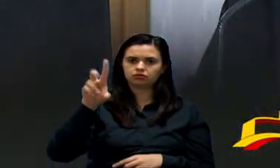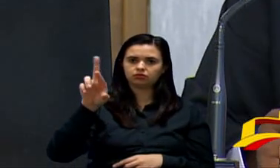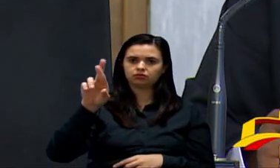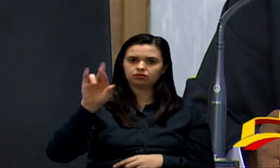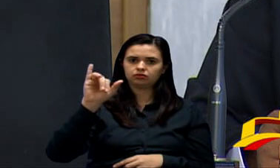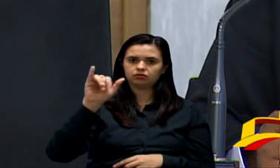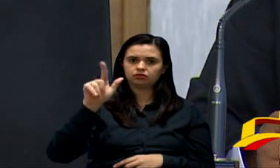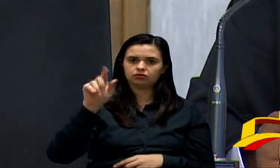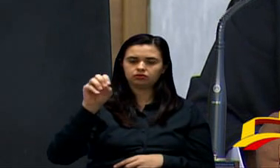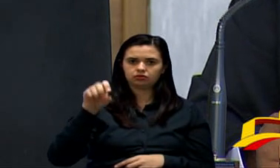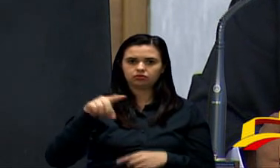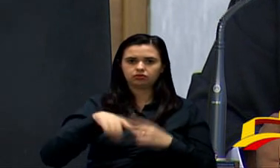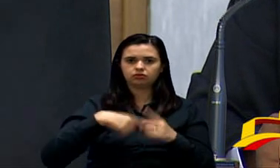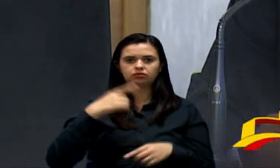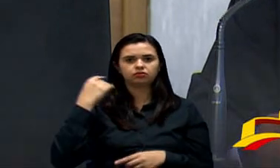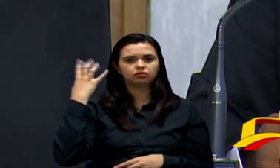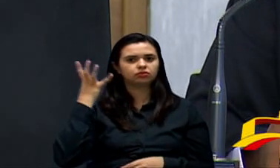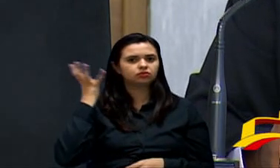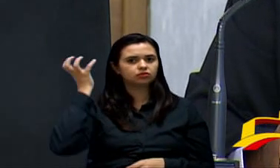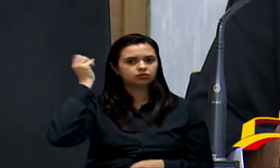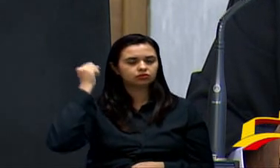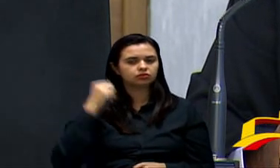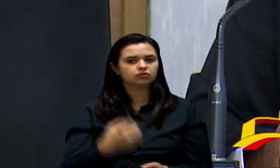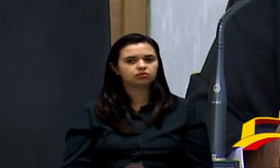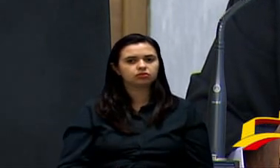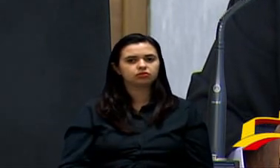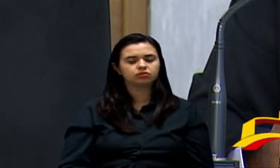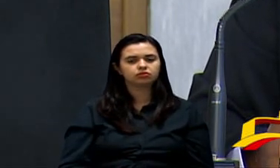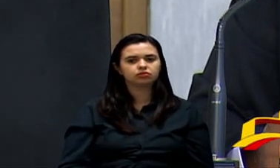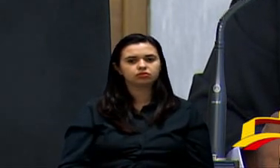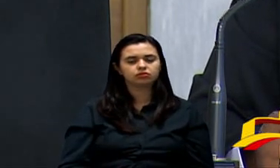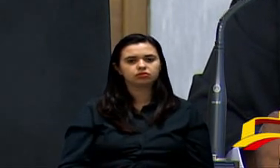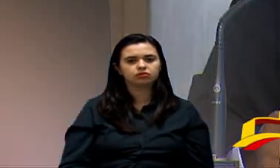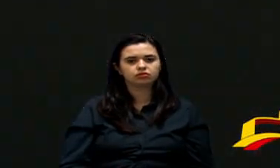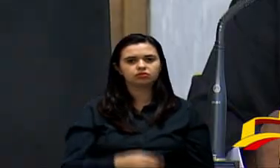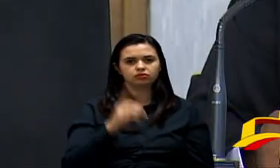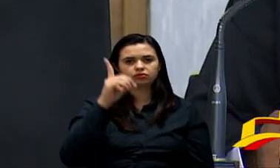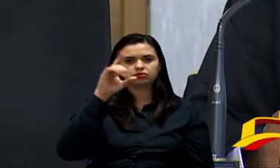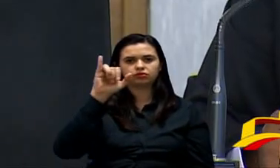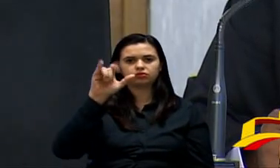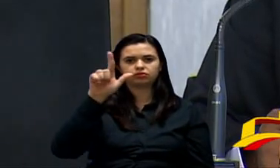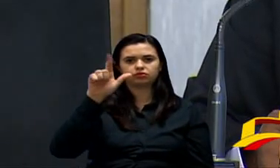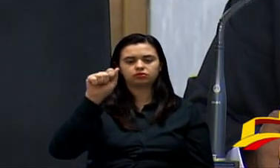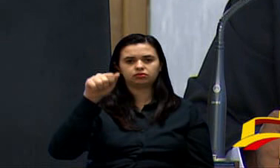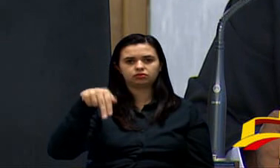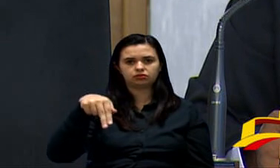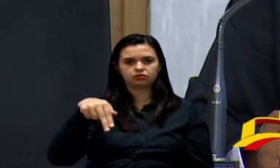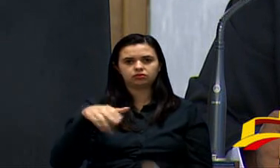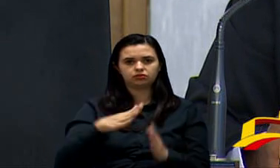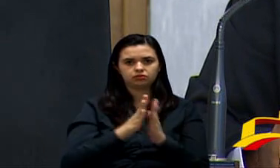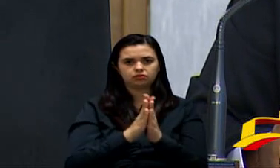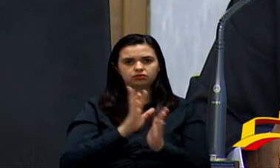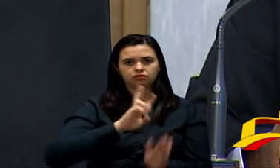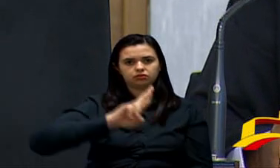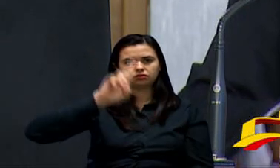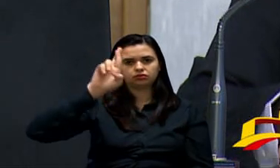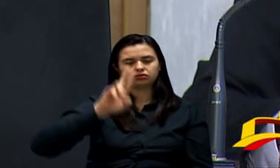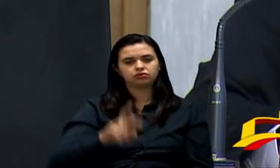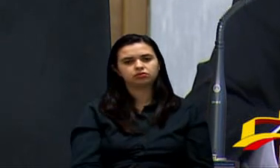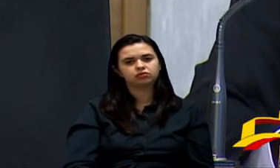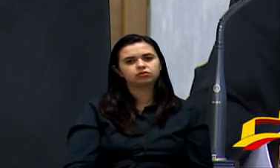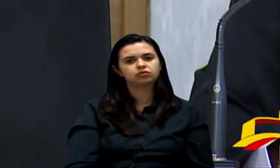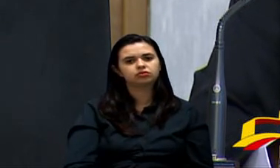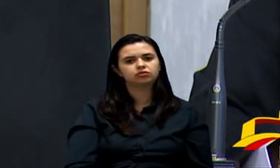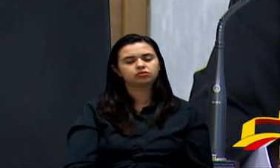Então, vereador Fernando Dini não está no momento. Vereador Dylan, por favor, usa a palavra como líder.